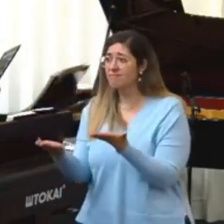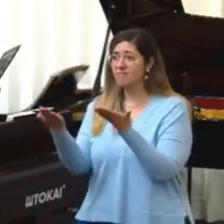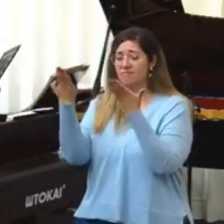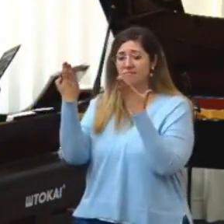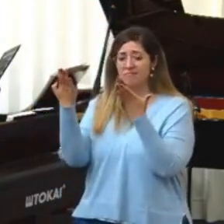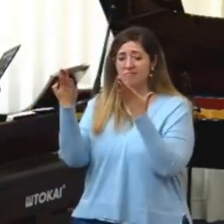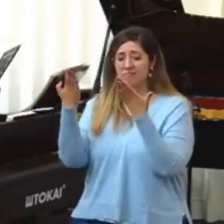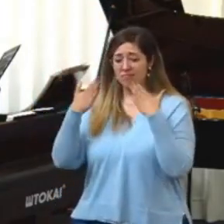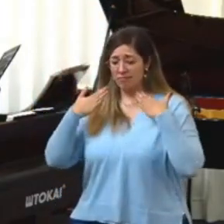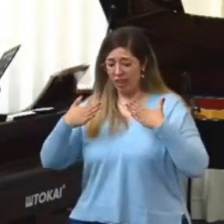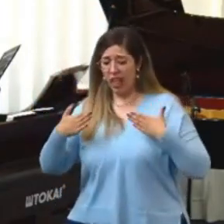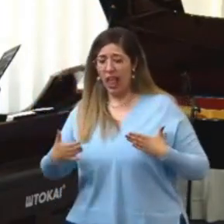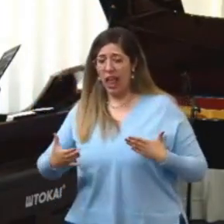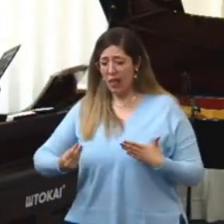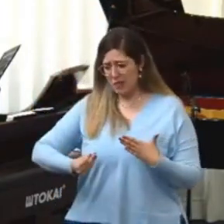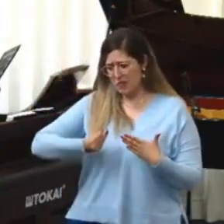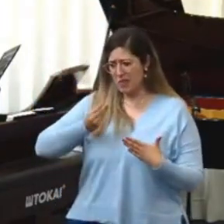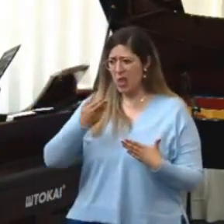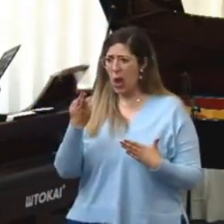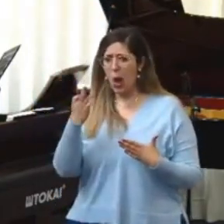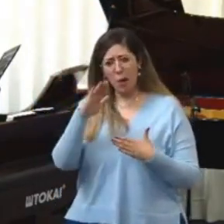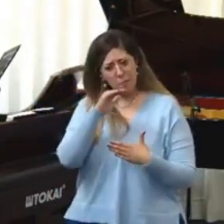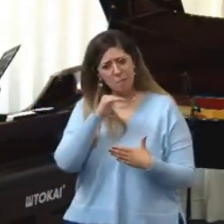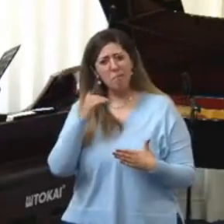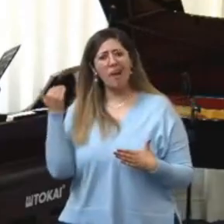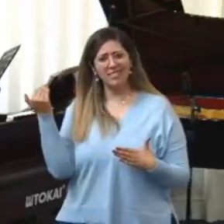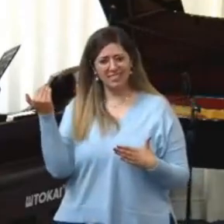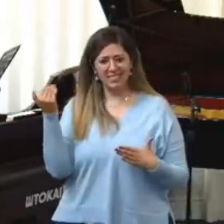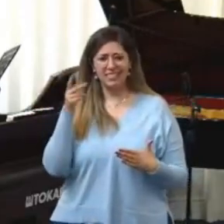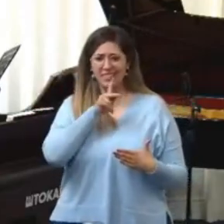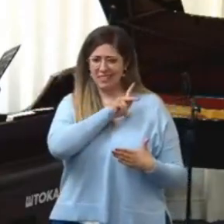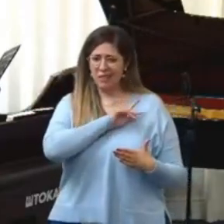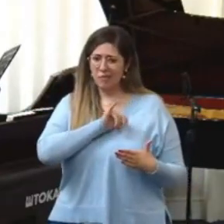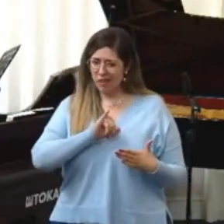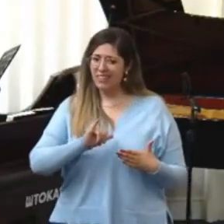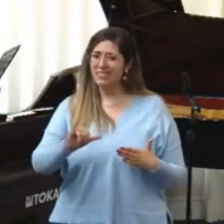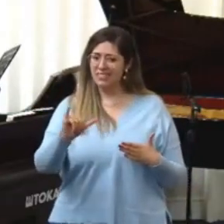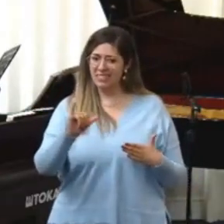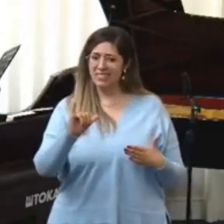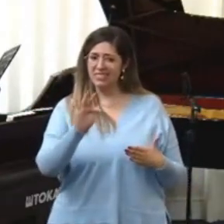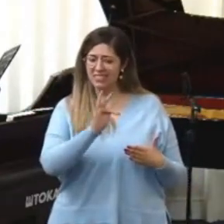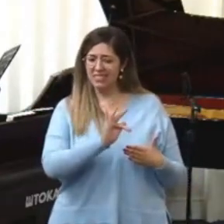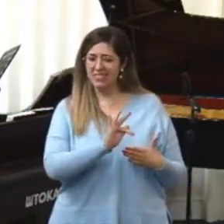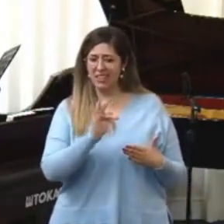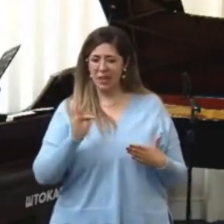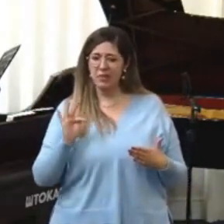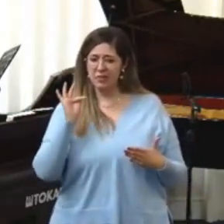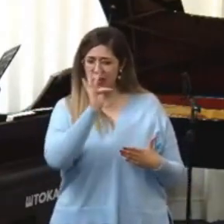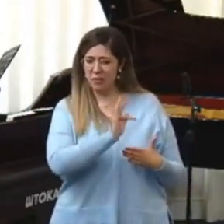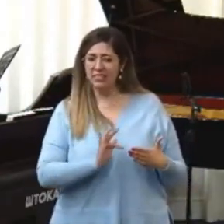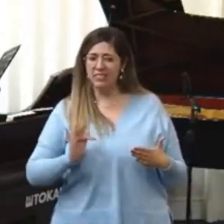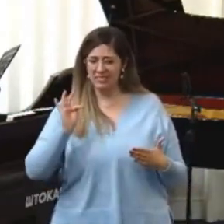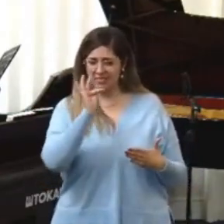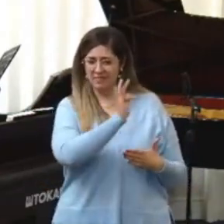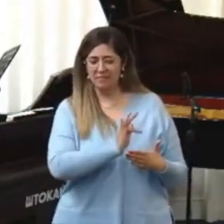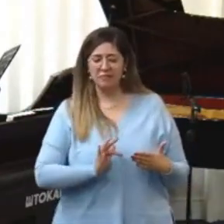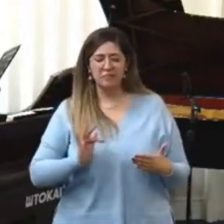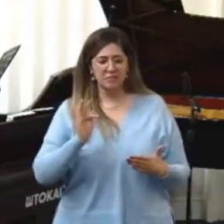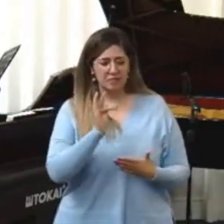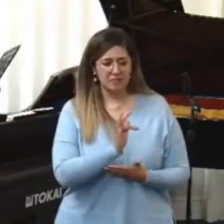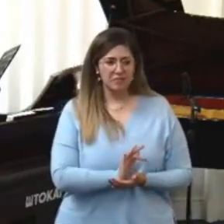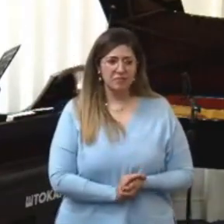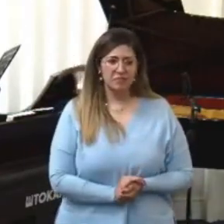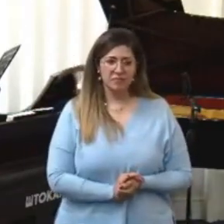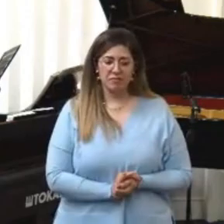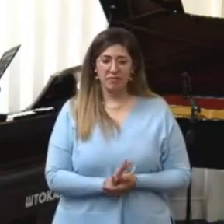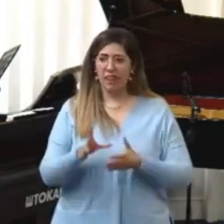no corpo, quer pela vida, quer pela morte, disse Paulo aos Filipenses no capítulo 1, no versículo 20. Este é o